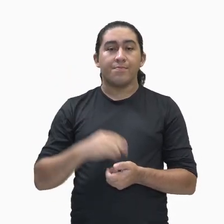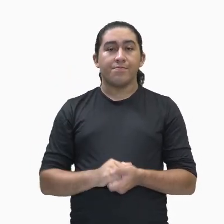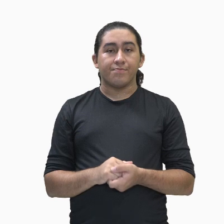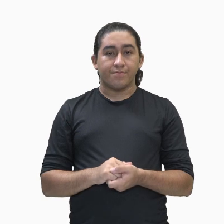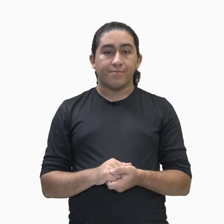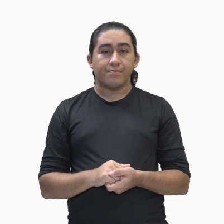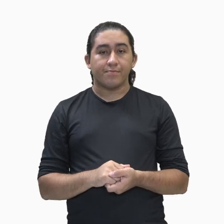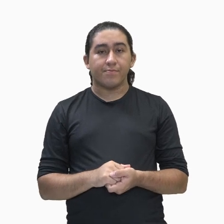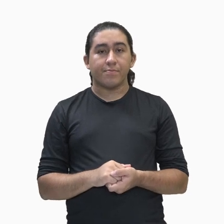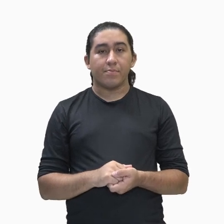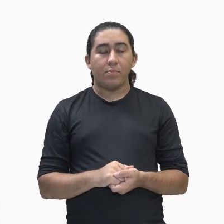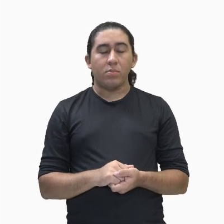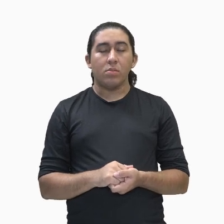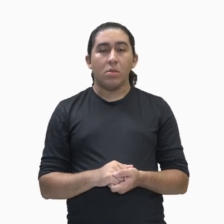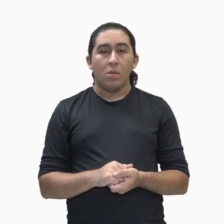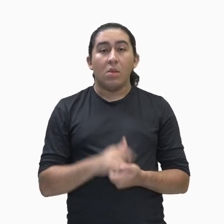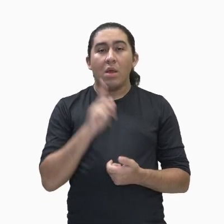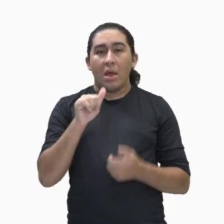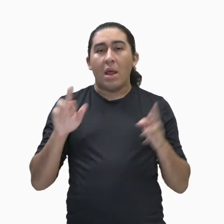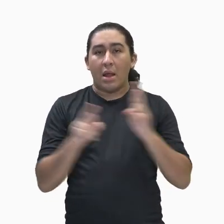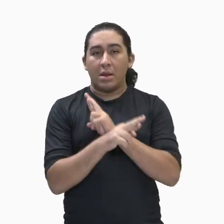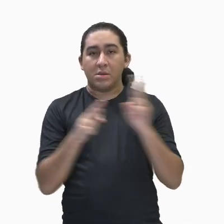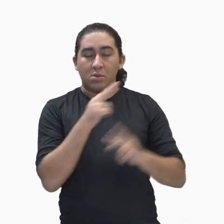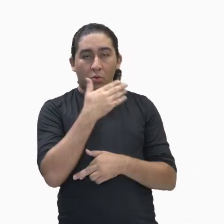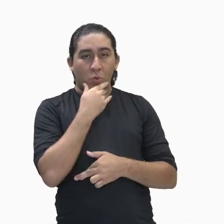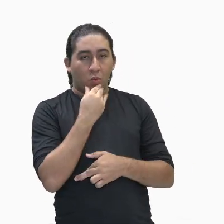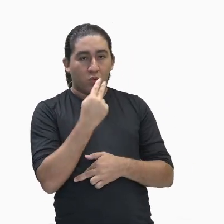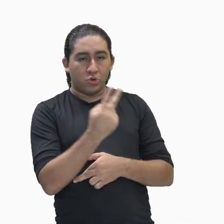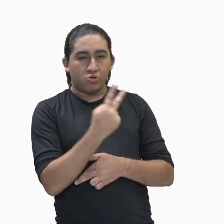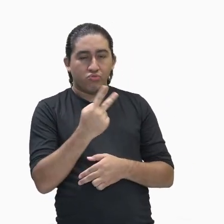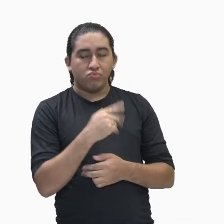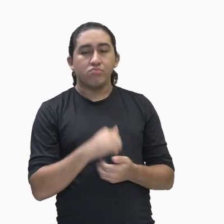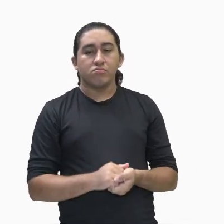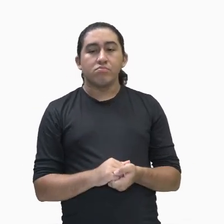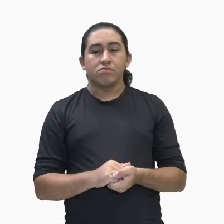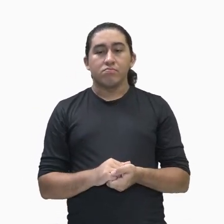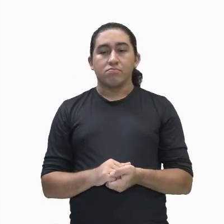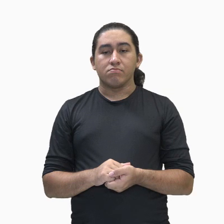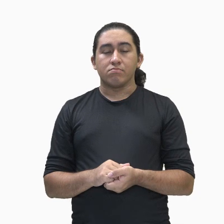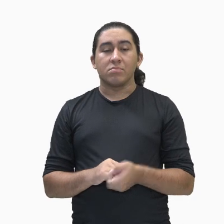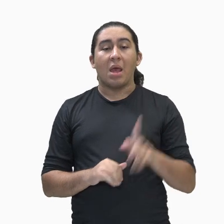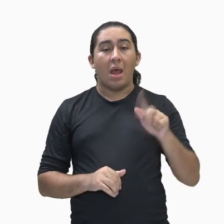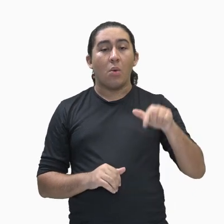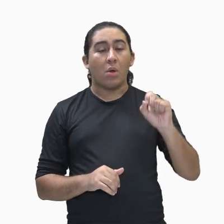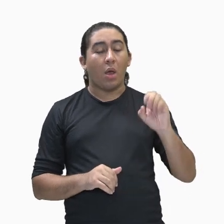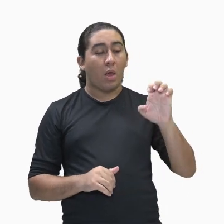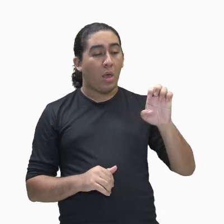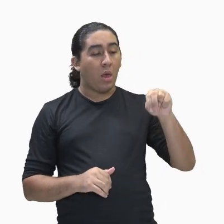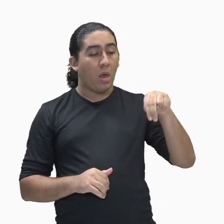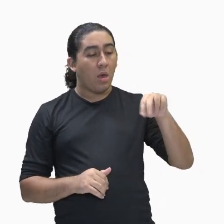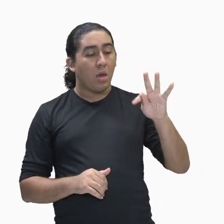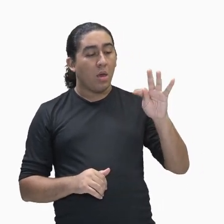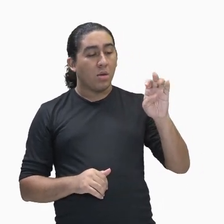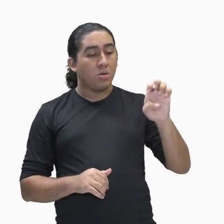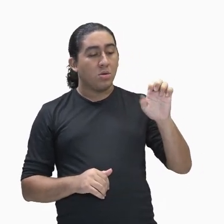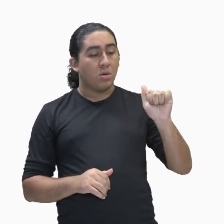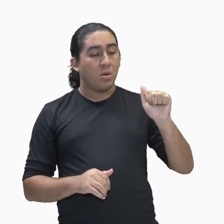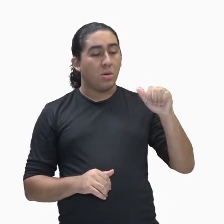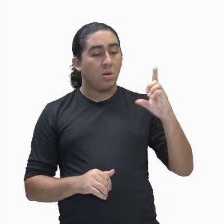desse vocabulário relacionado, né, a famílias que são geradas de diferentes famílias, né? Ela tem uma